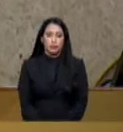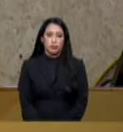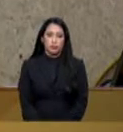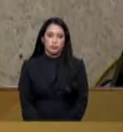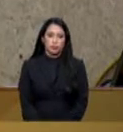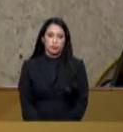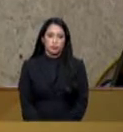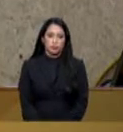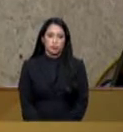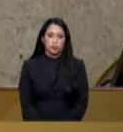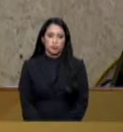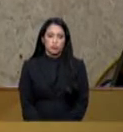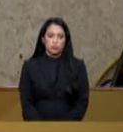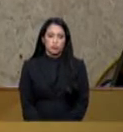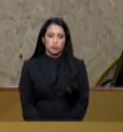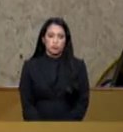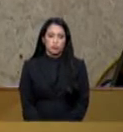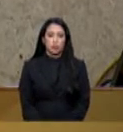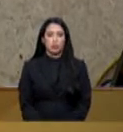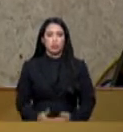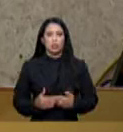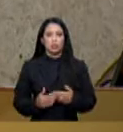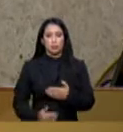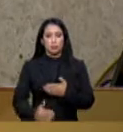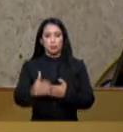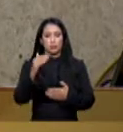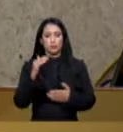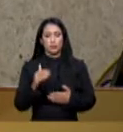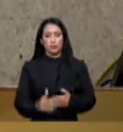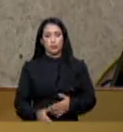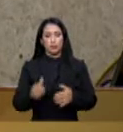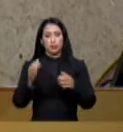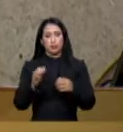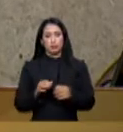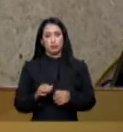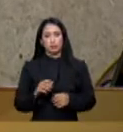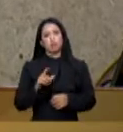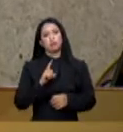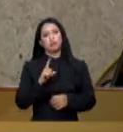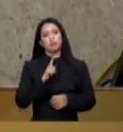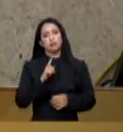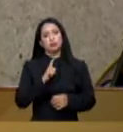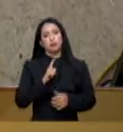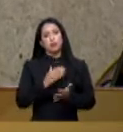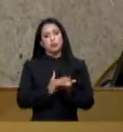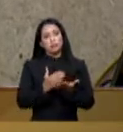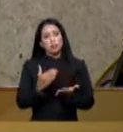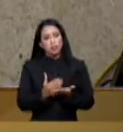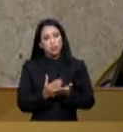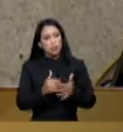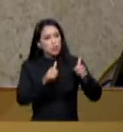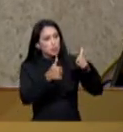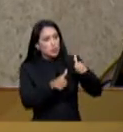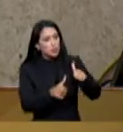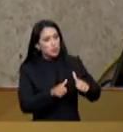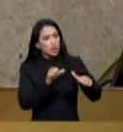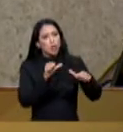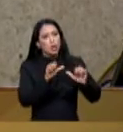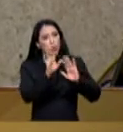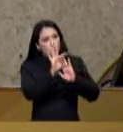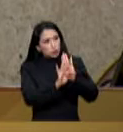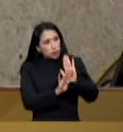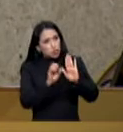A seguir, eu vou iniciar pelas premissas teóricas e, em seguida, examinar as mudanças textuais